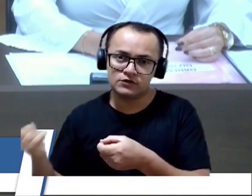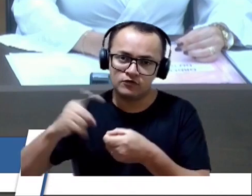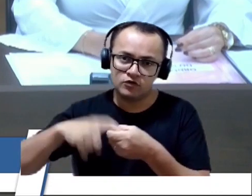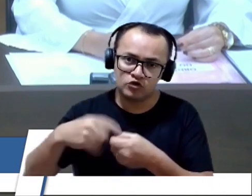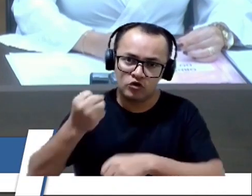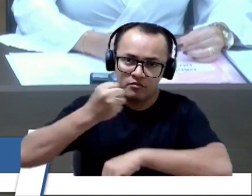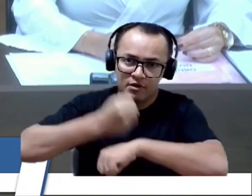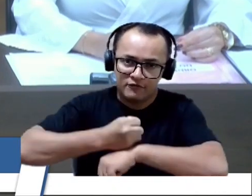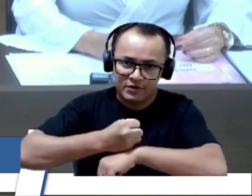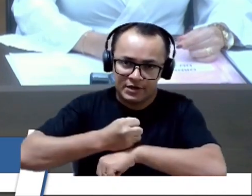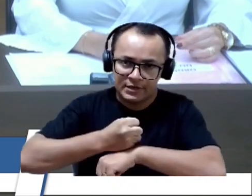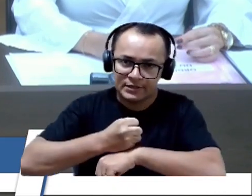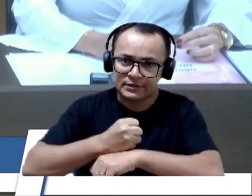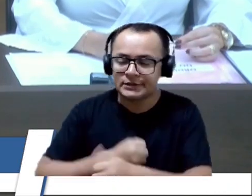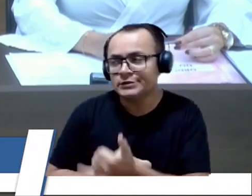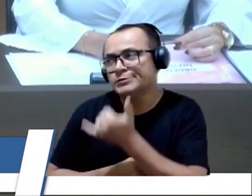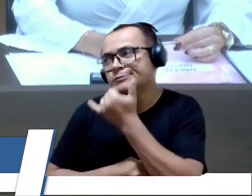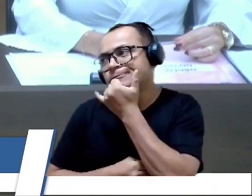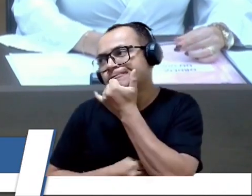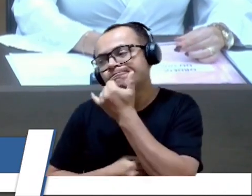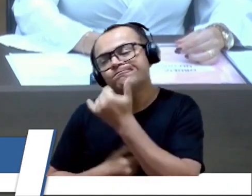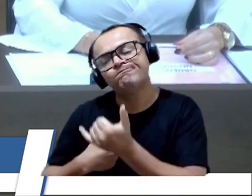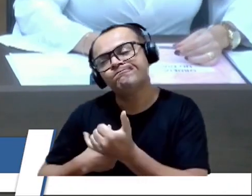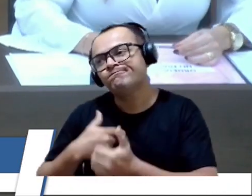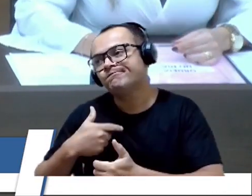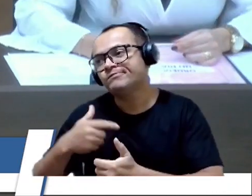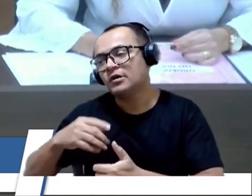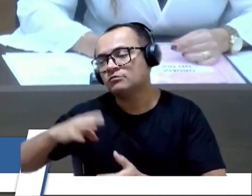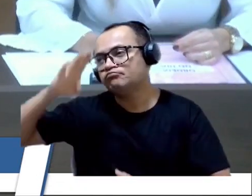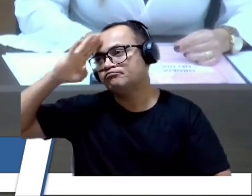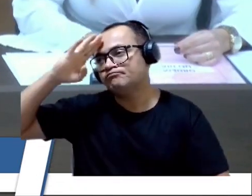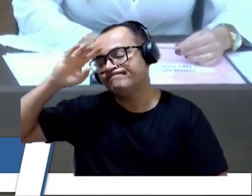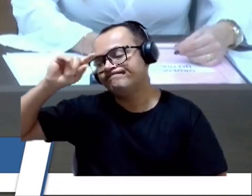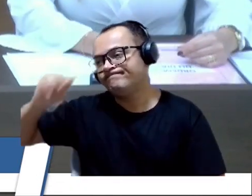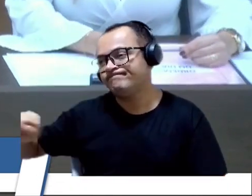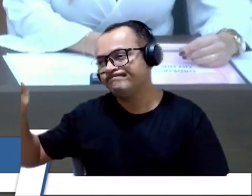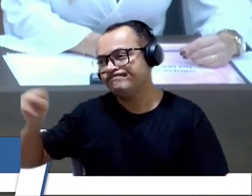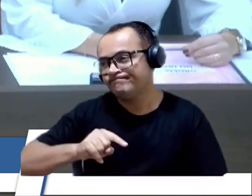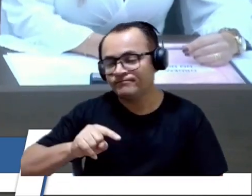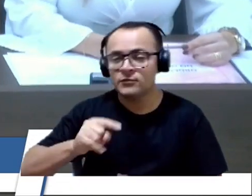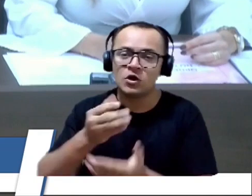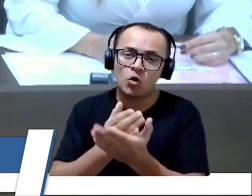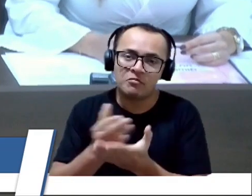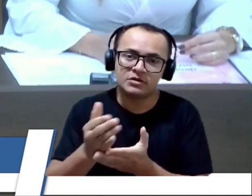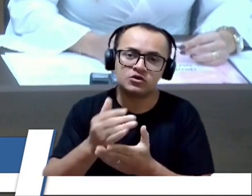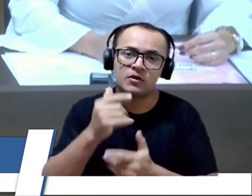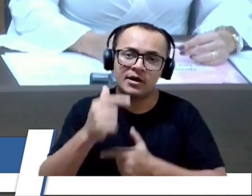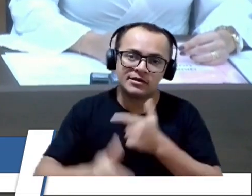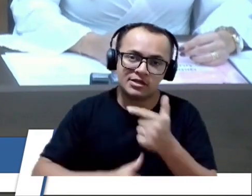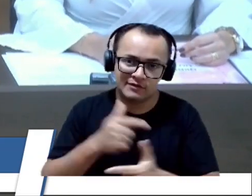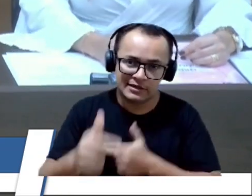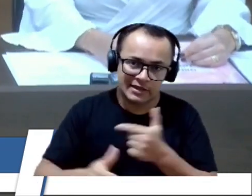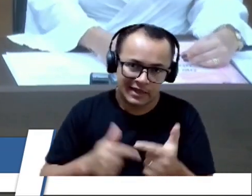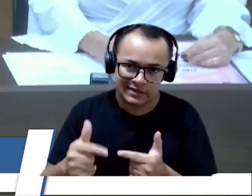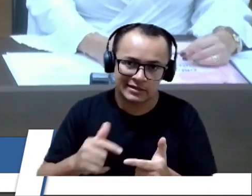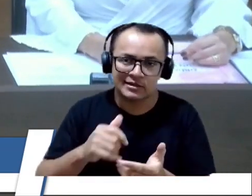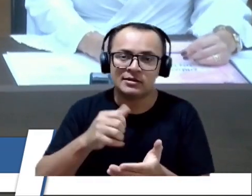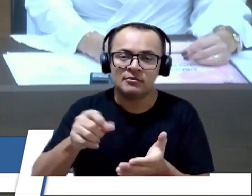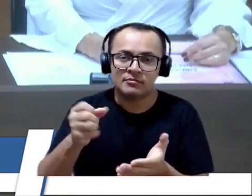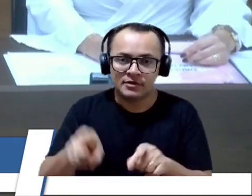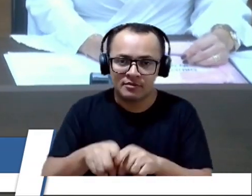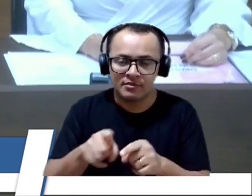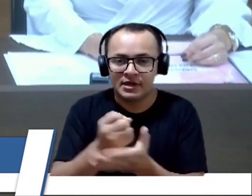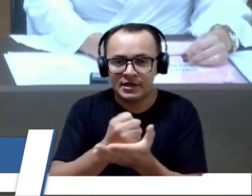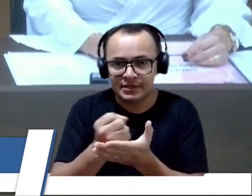seu desligamento do exercício para iniciar as atividades na farmácia Onofre Moretti, adquirida pelo